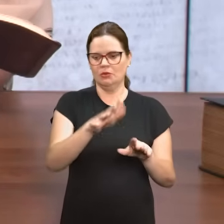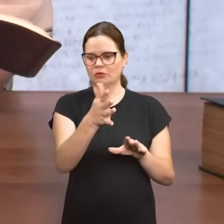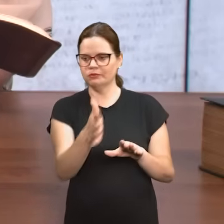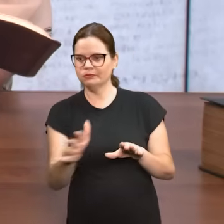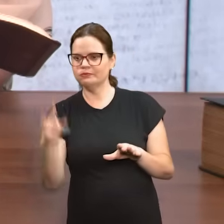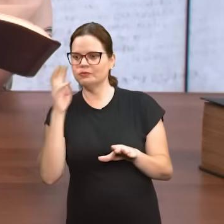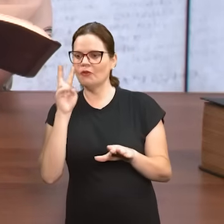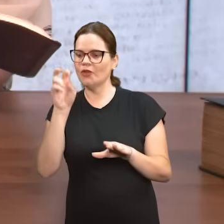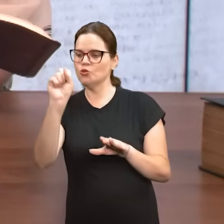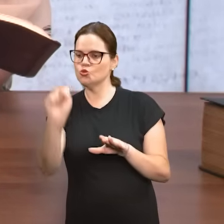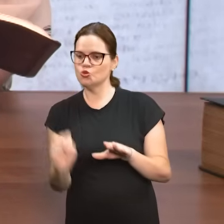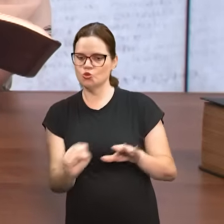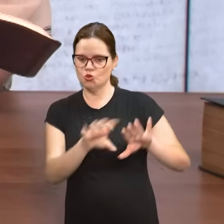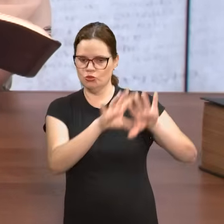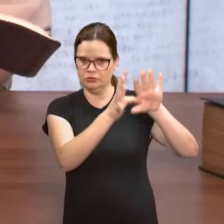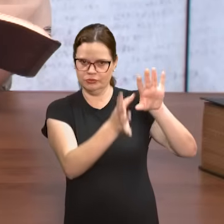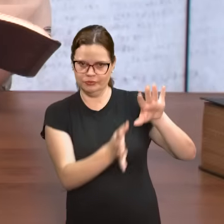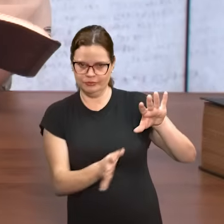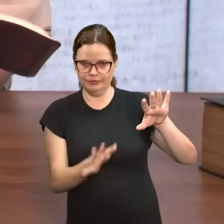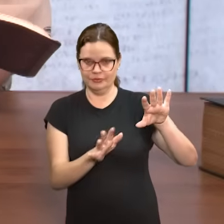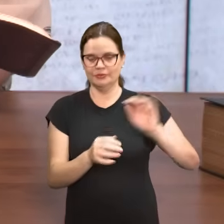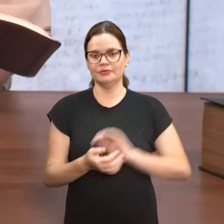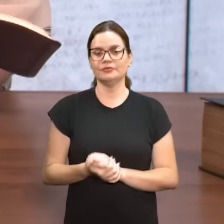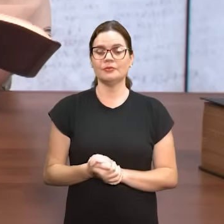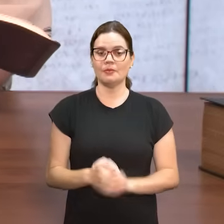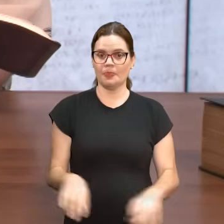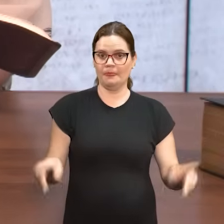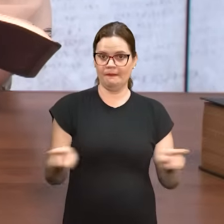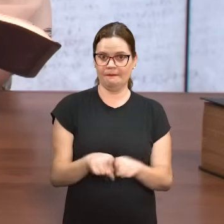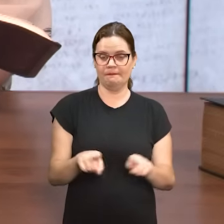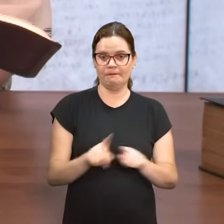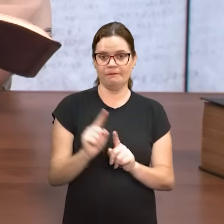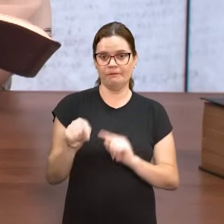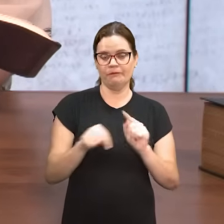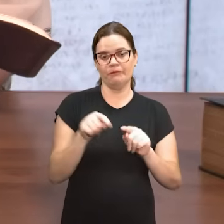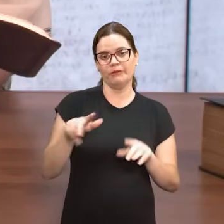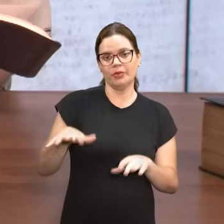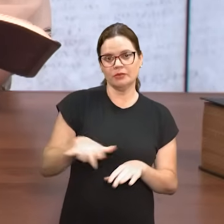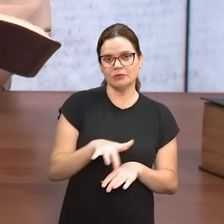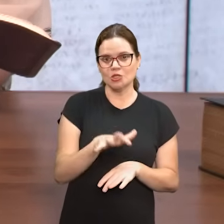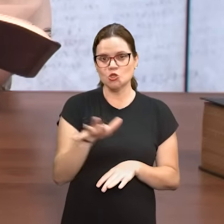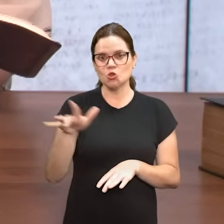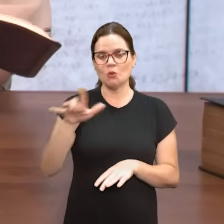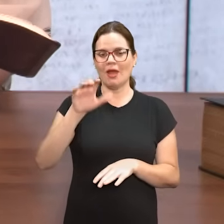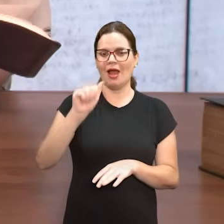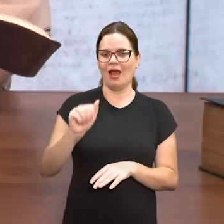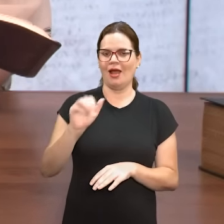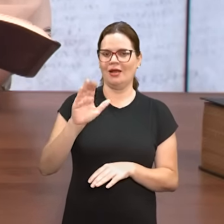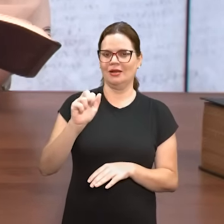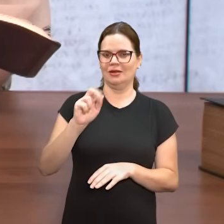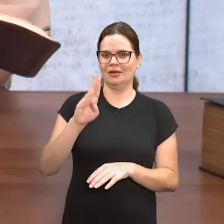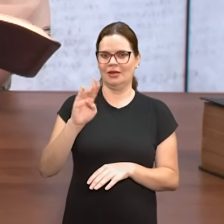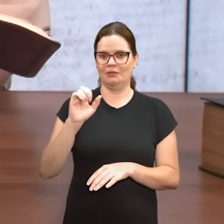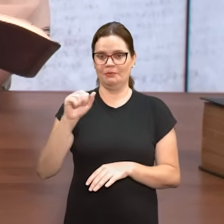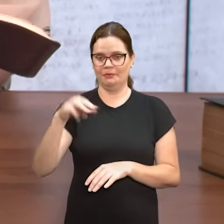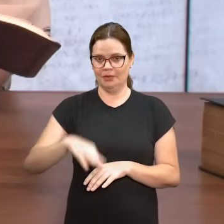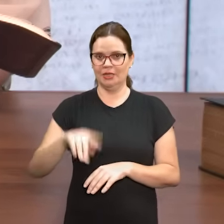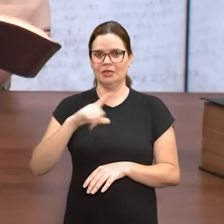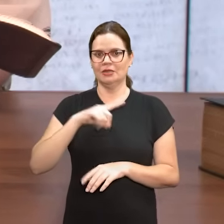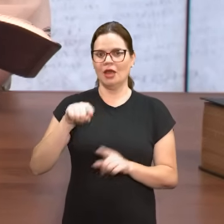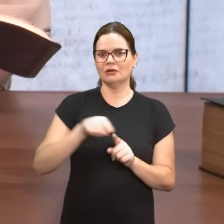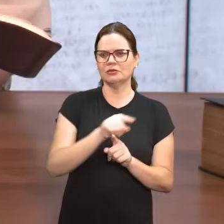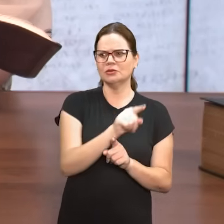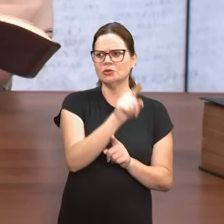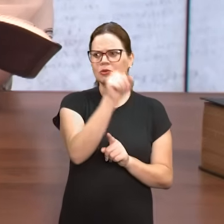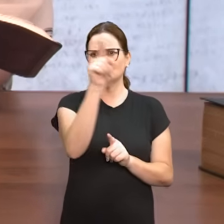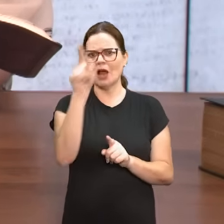para o sul. E sai para o sul até a subida de Acrabim e passa a Zim, e sobe do